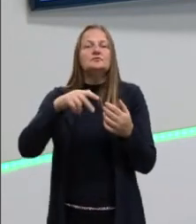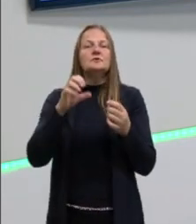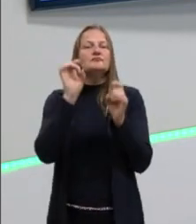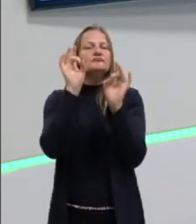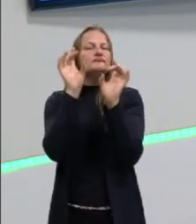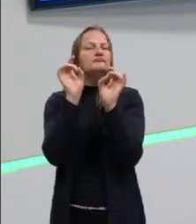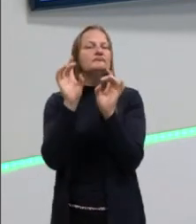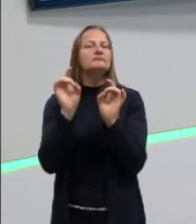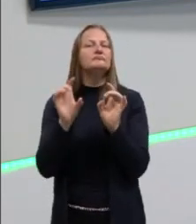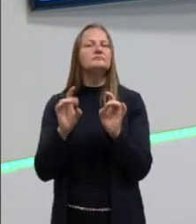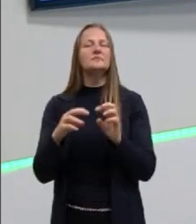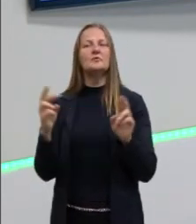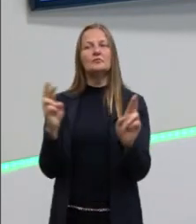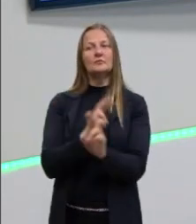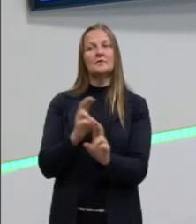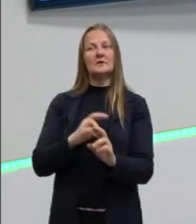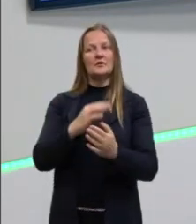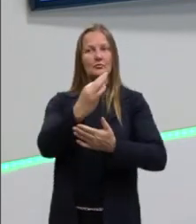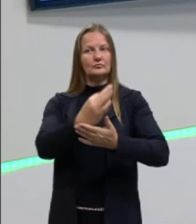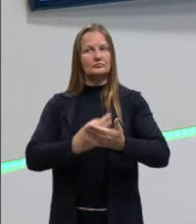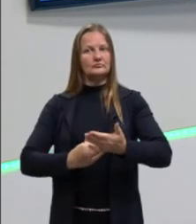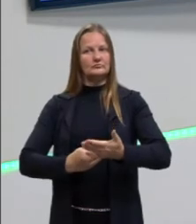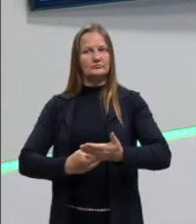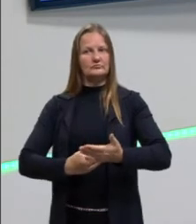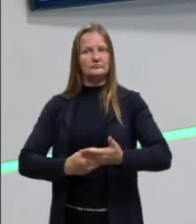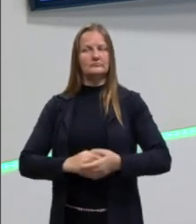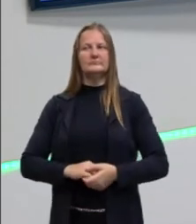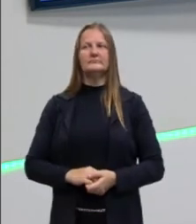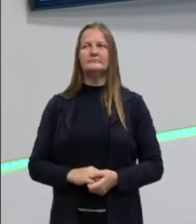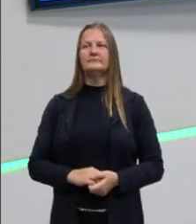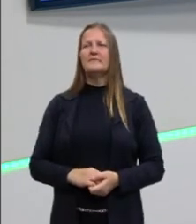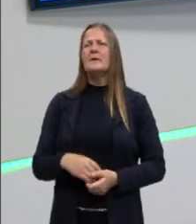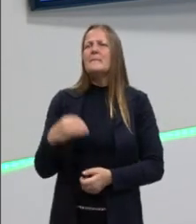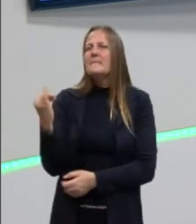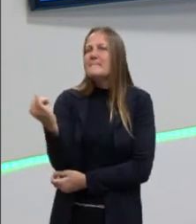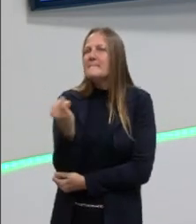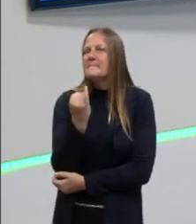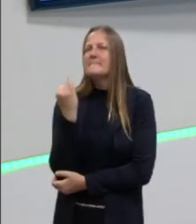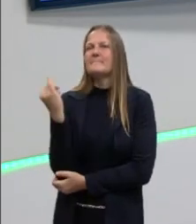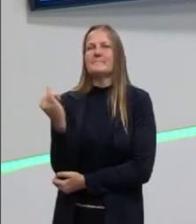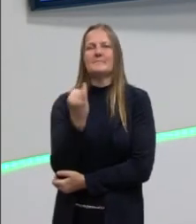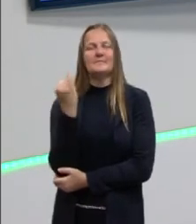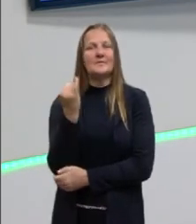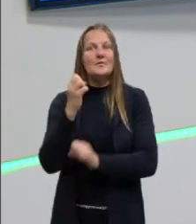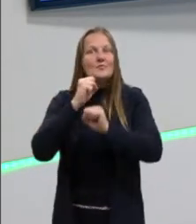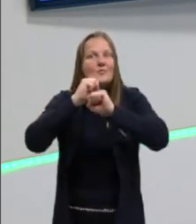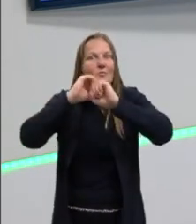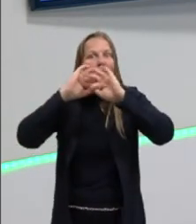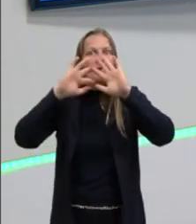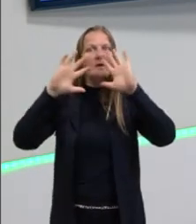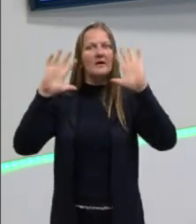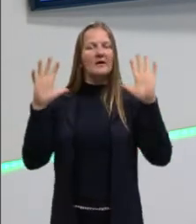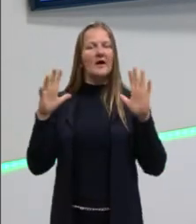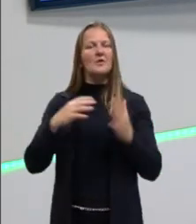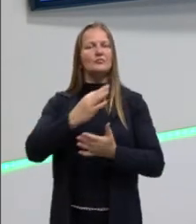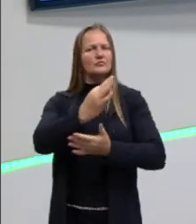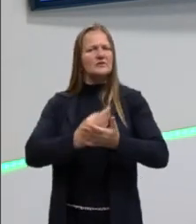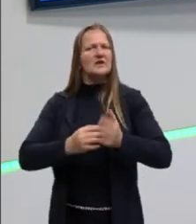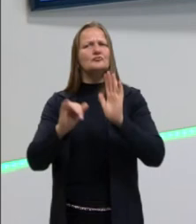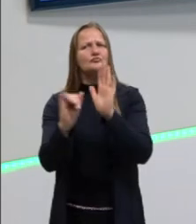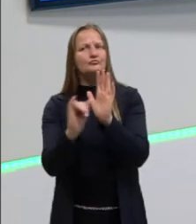especificidades em relação a esse texto Então é muito importante ter bem claro que o texto